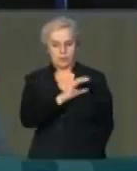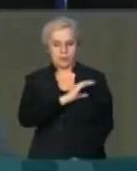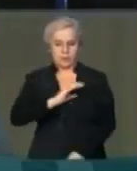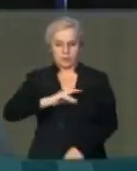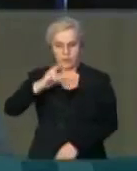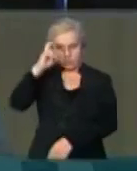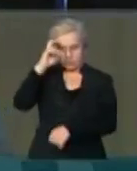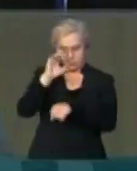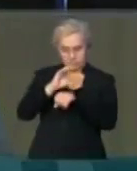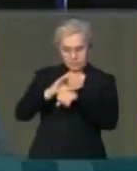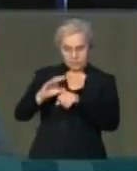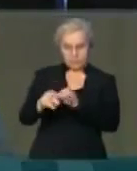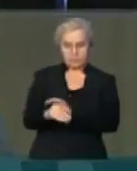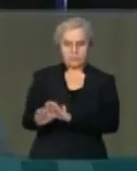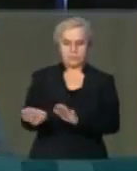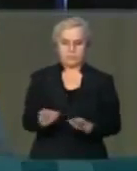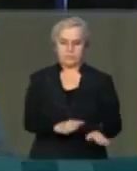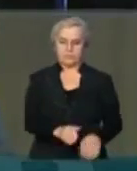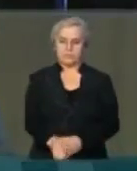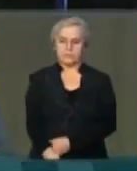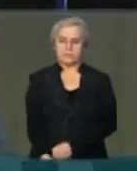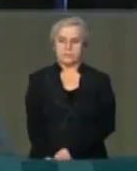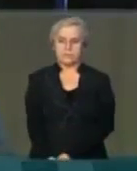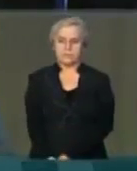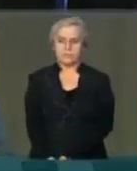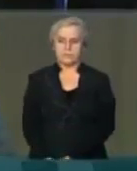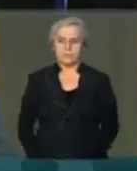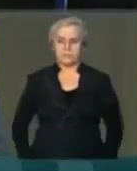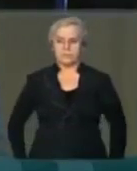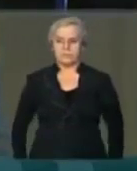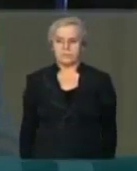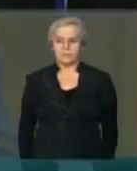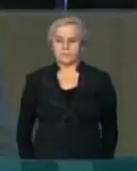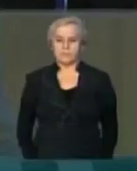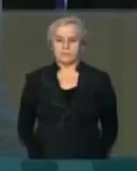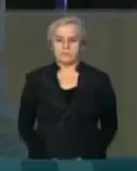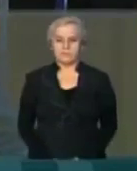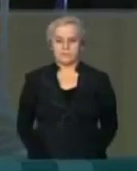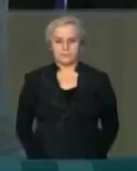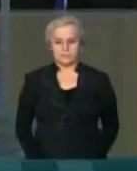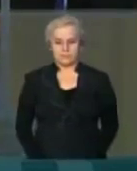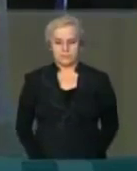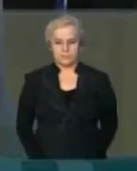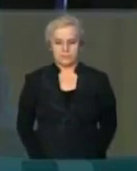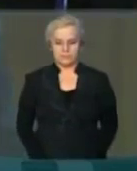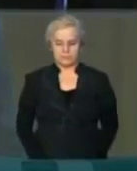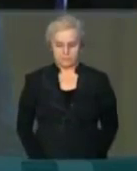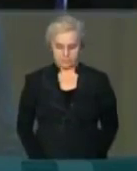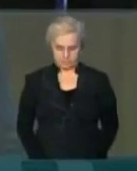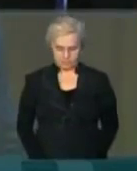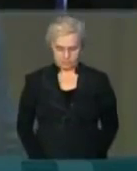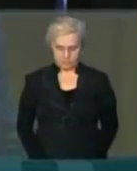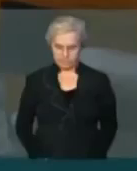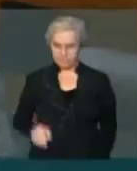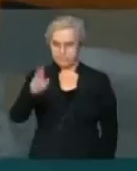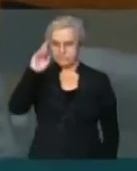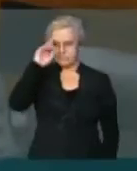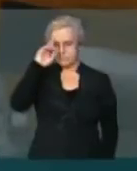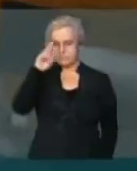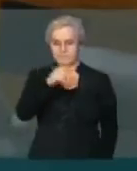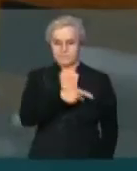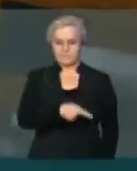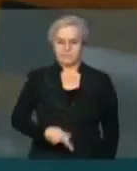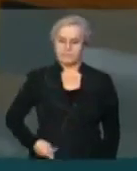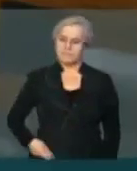do deputado Ronaldo Nogueira, segue-se deputado Altineu Cortes, e depois a nova deputada Leandro. Senhor presidente, eu